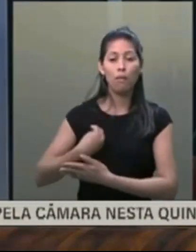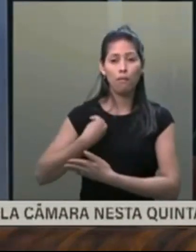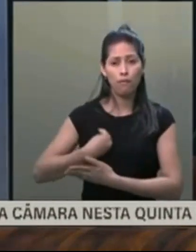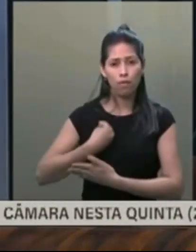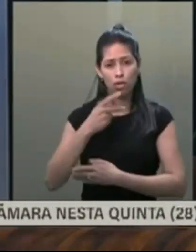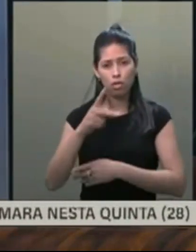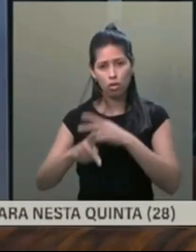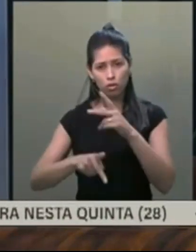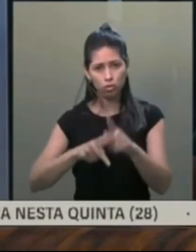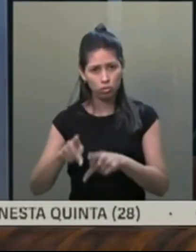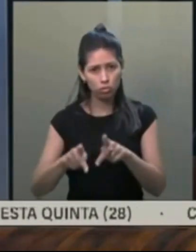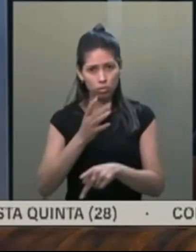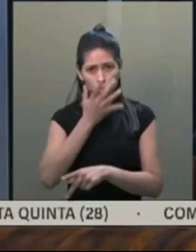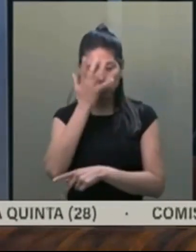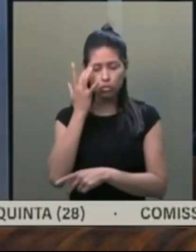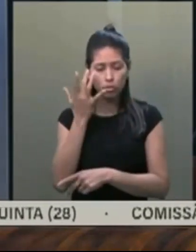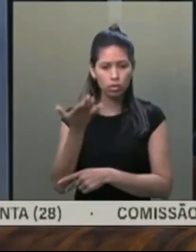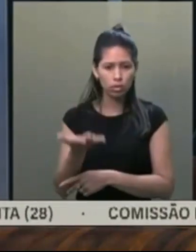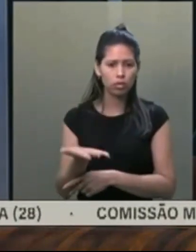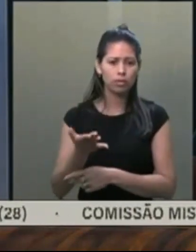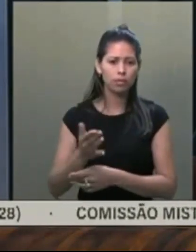pessoas,